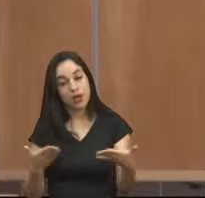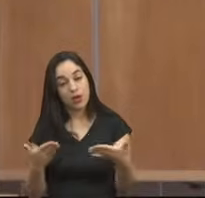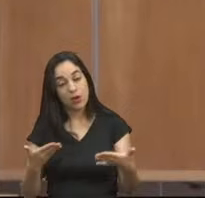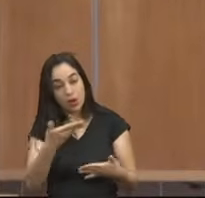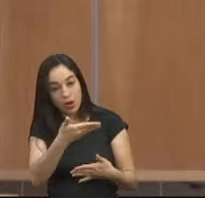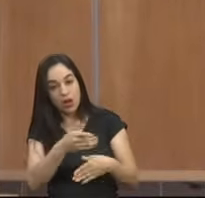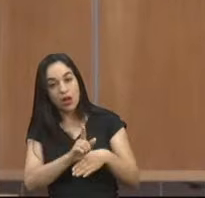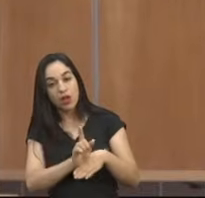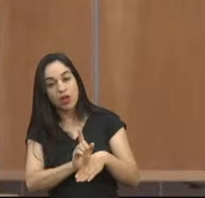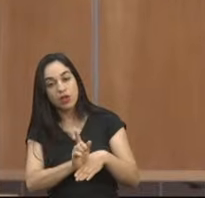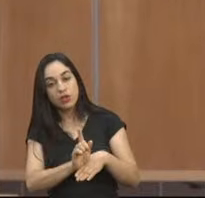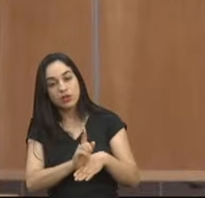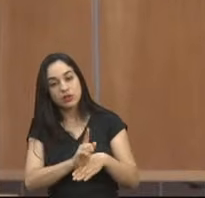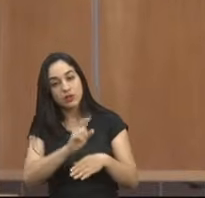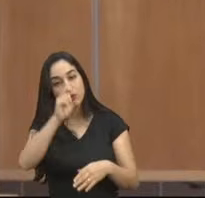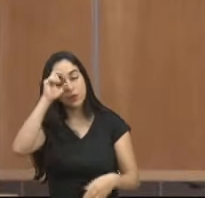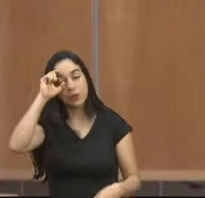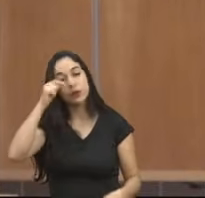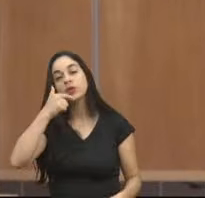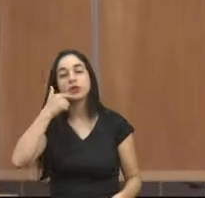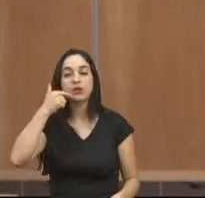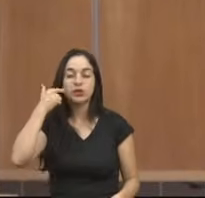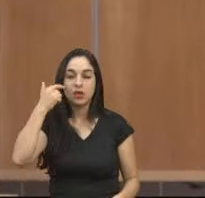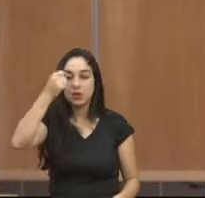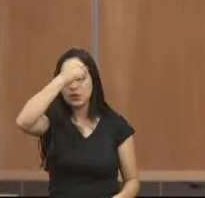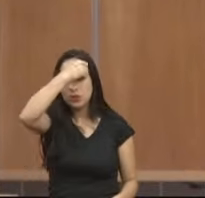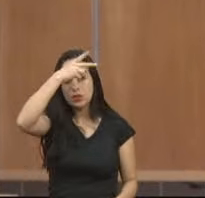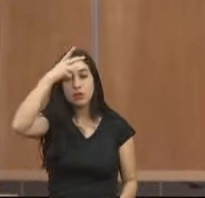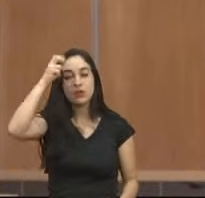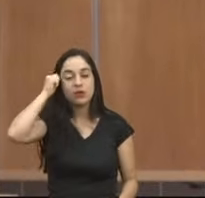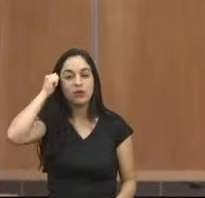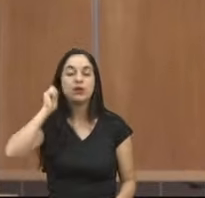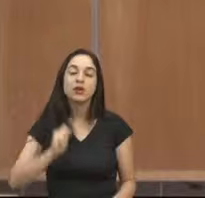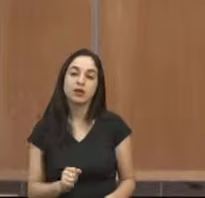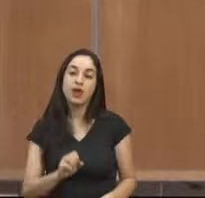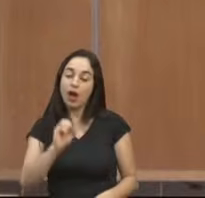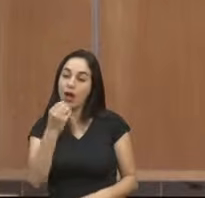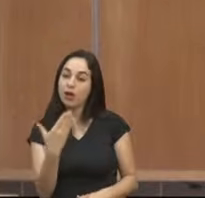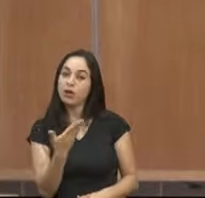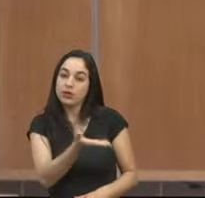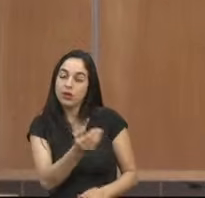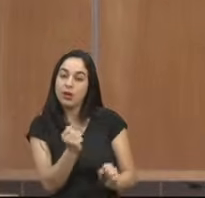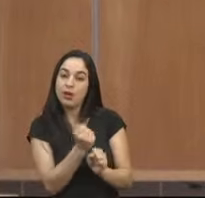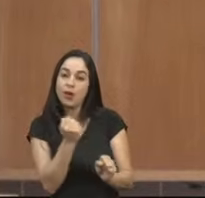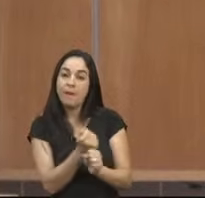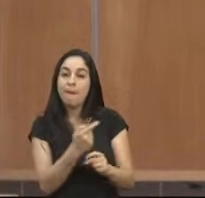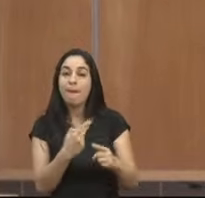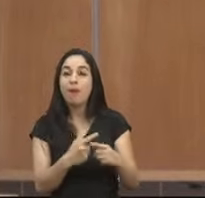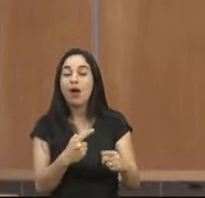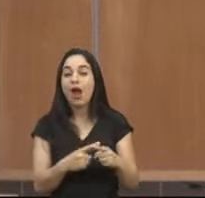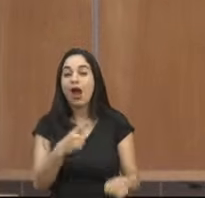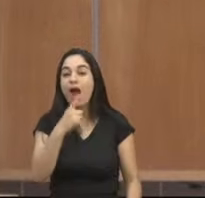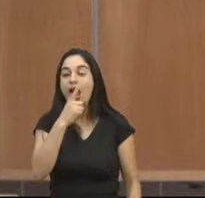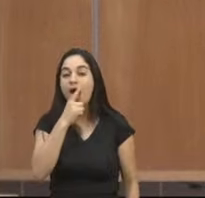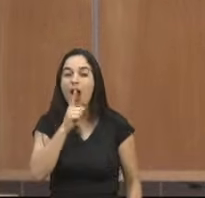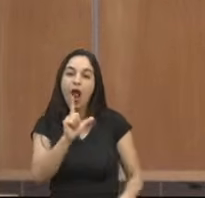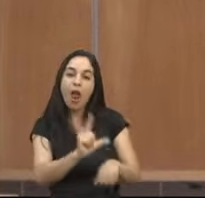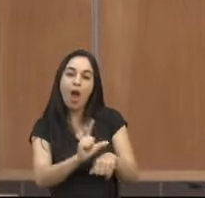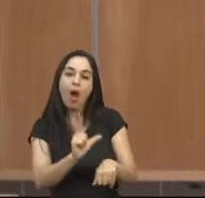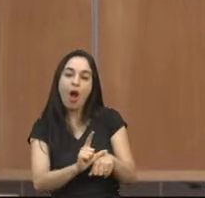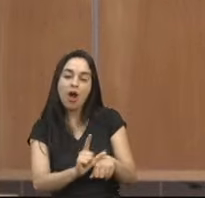gestão do Celso Florencio, prefeito, seja feito que lá, porque as águas chegam a entrar dentro das